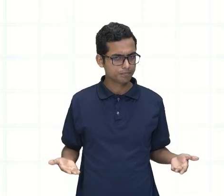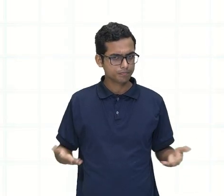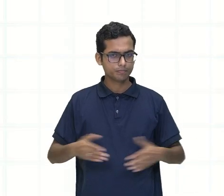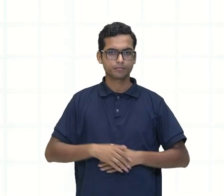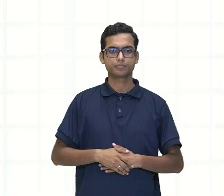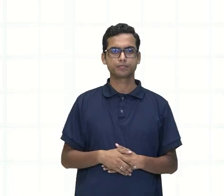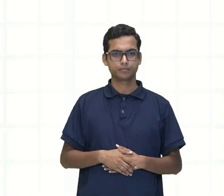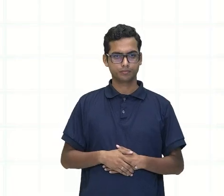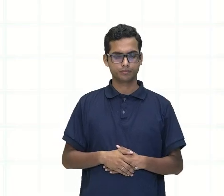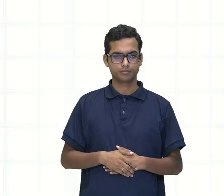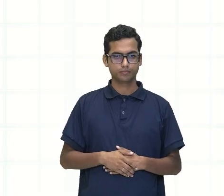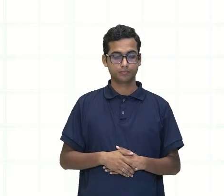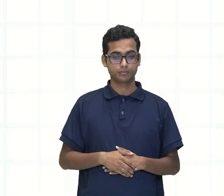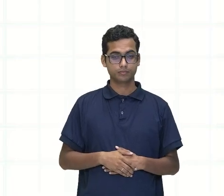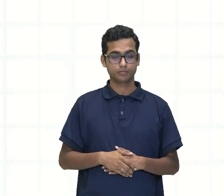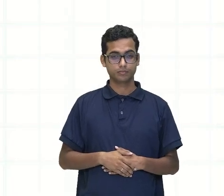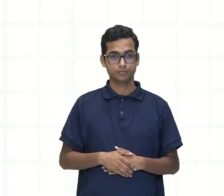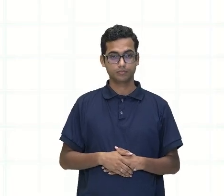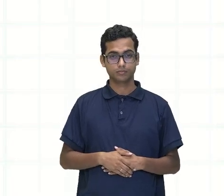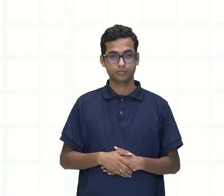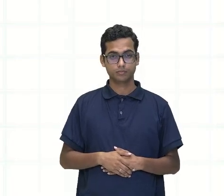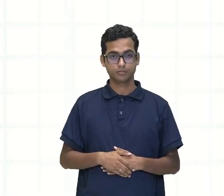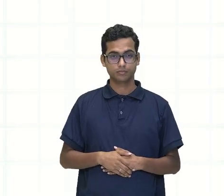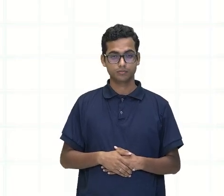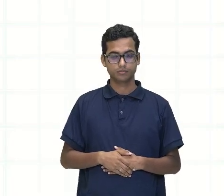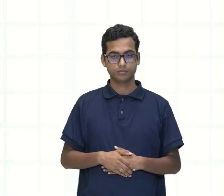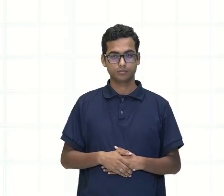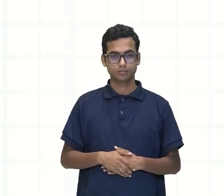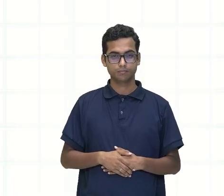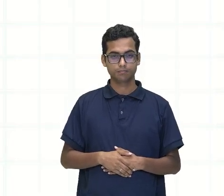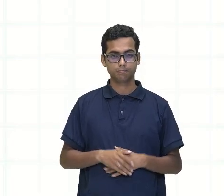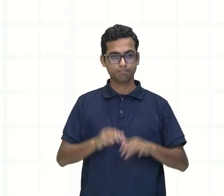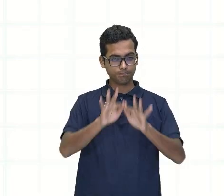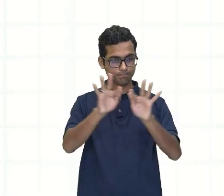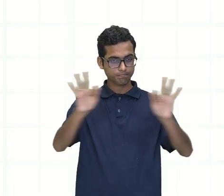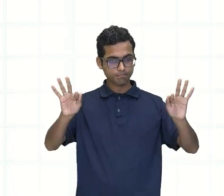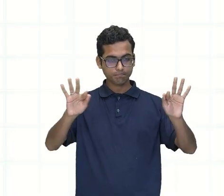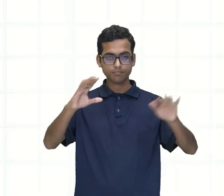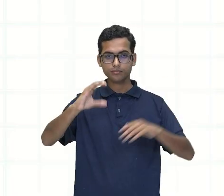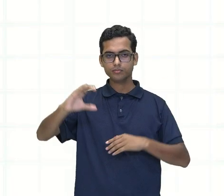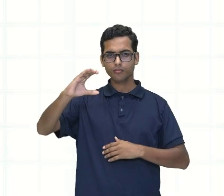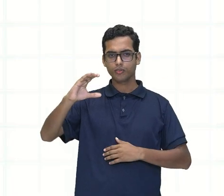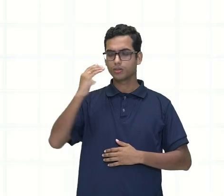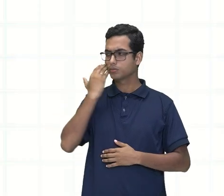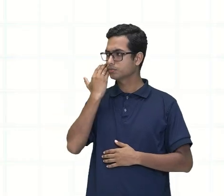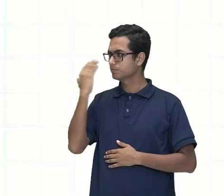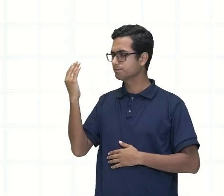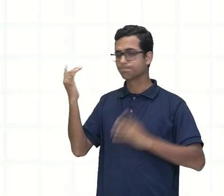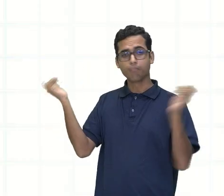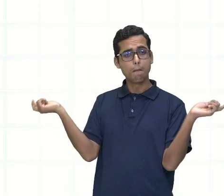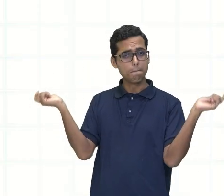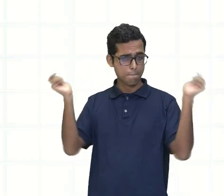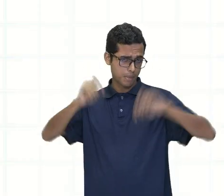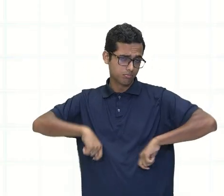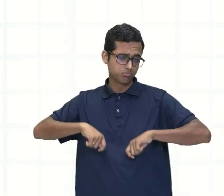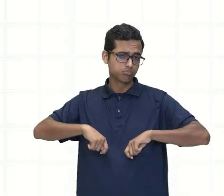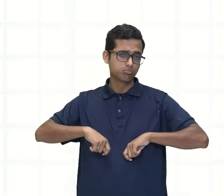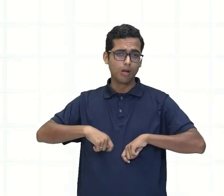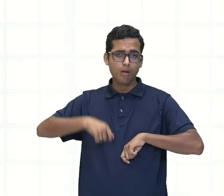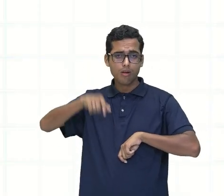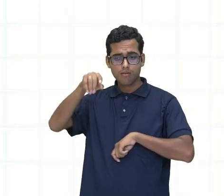asseveração, que dessa asseveração seja acentuada. Então, é possível que Maria tenha feito a prova. É possível, né?